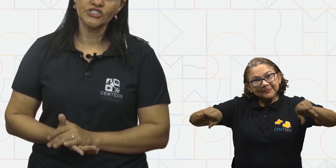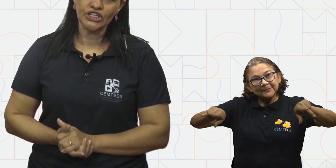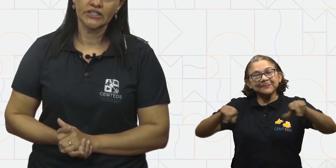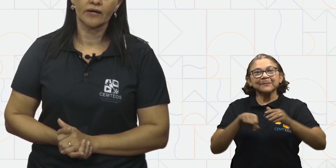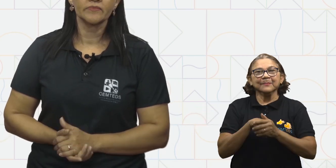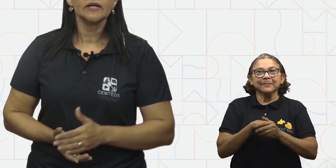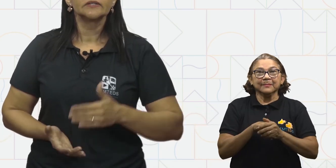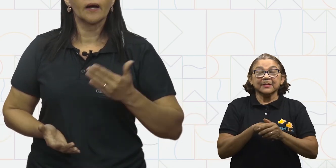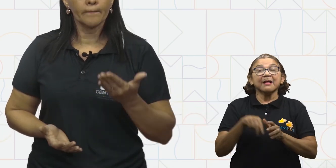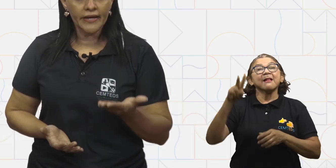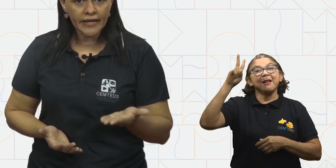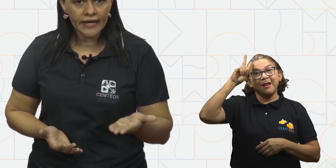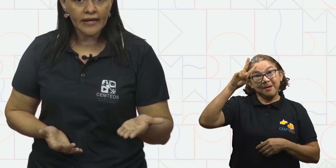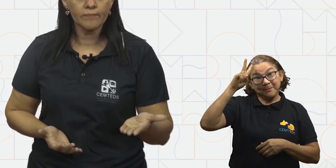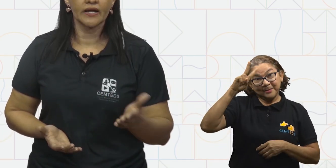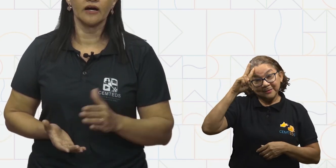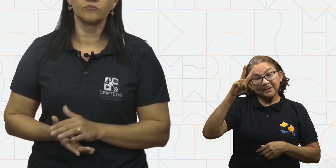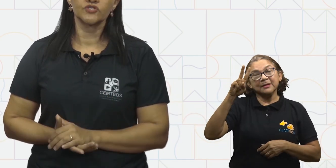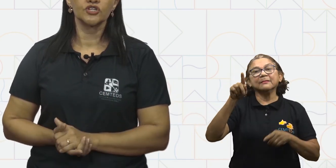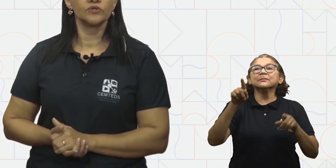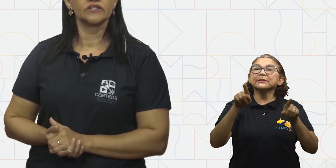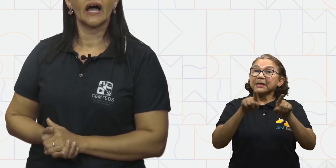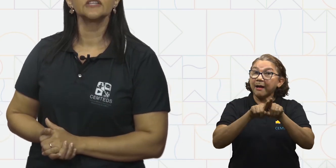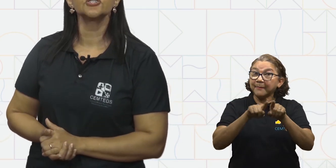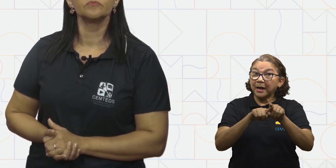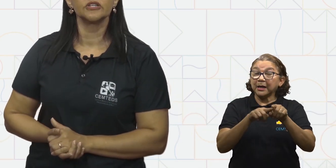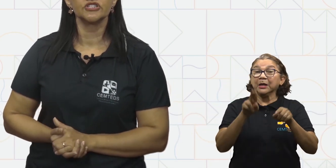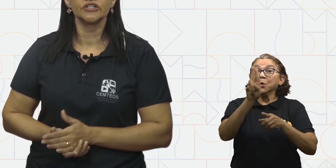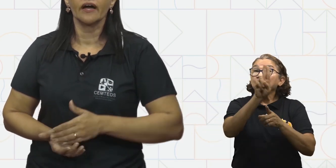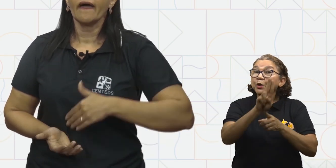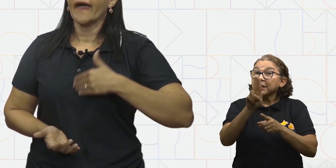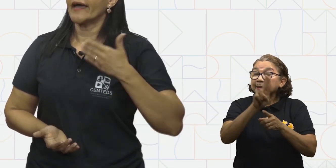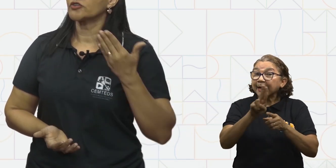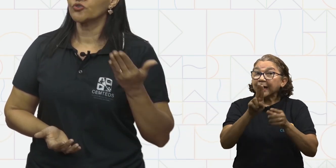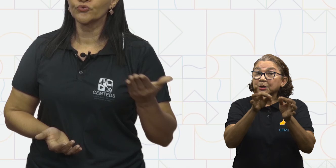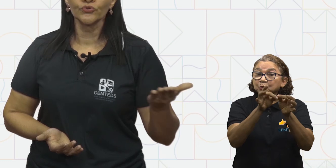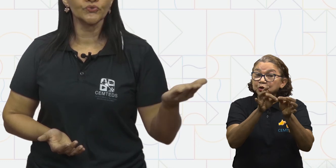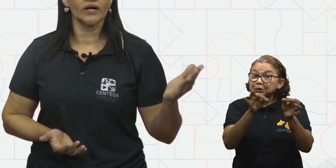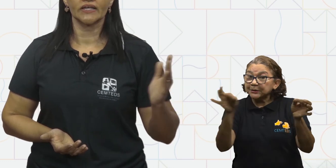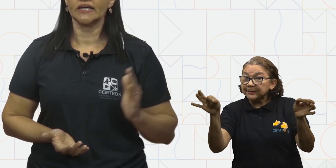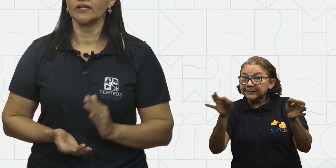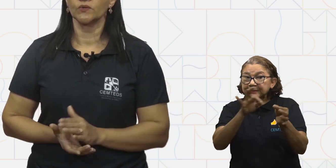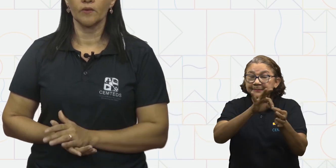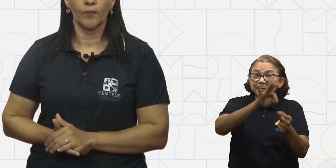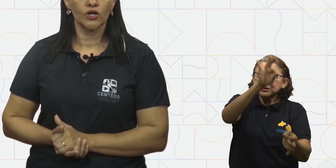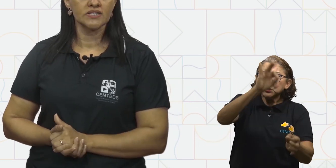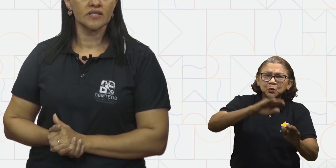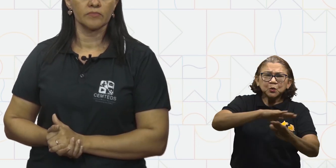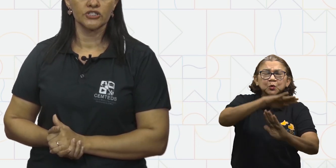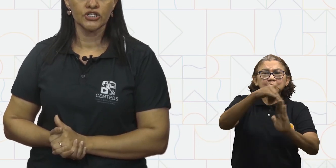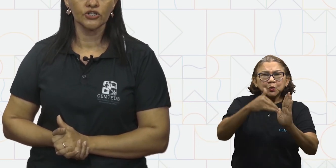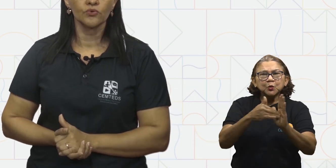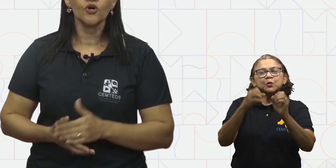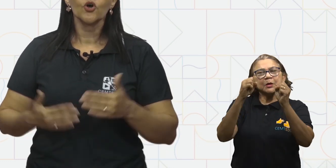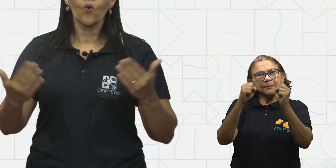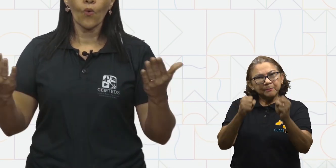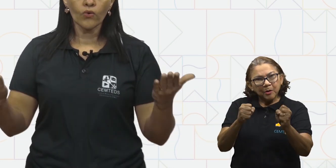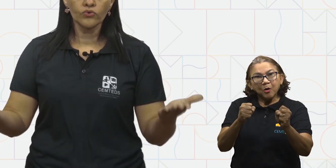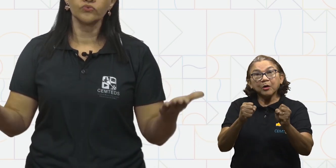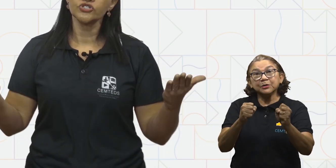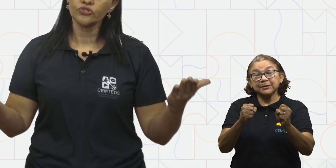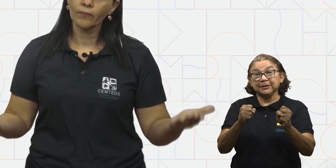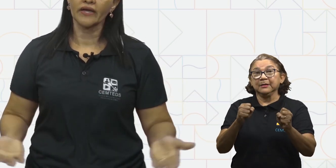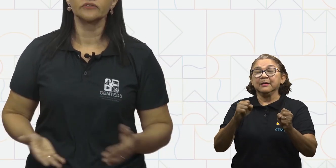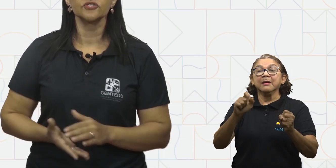de medida. Também relembramos que unidade de medida é tudo aquilo que pode ser medido